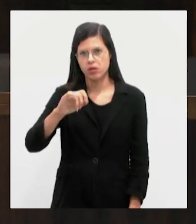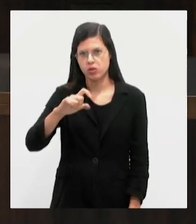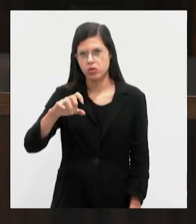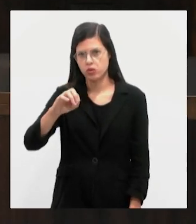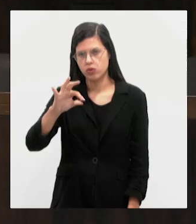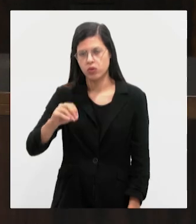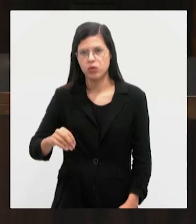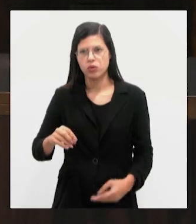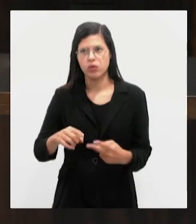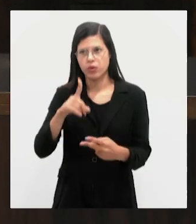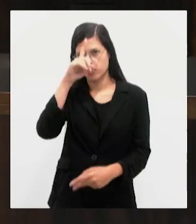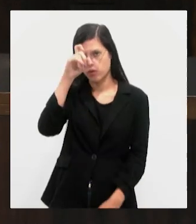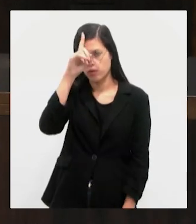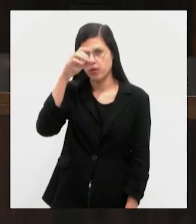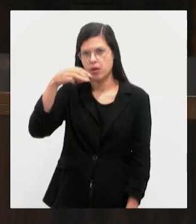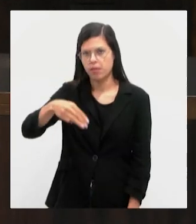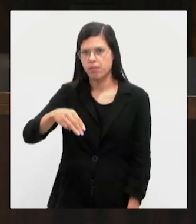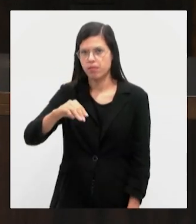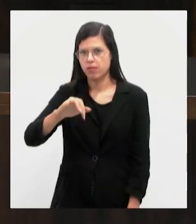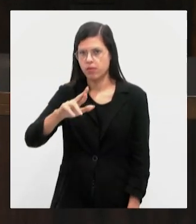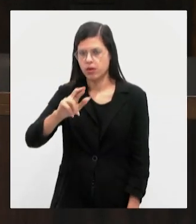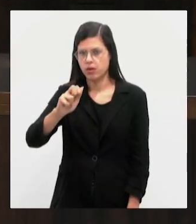Senhora enfermeira Miriam Salles.